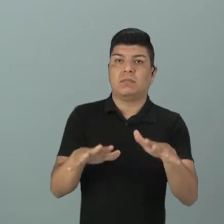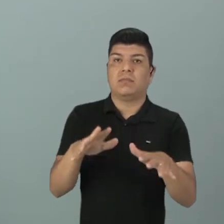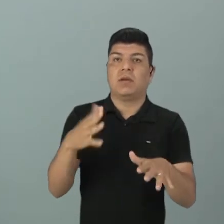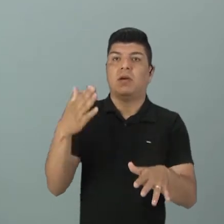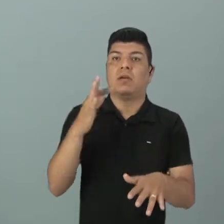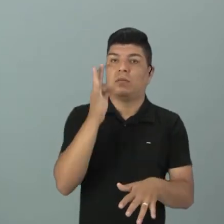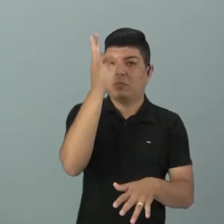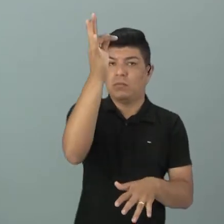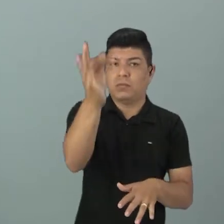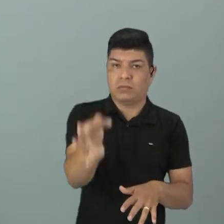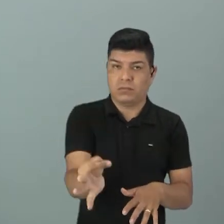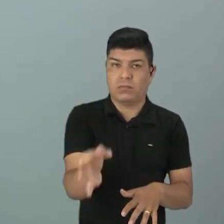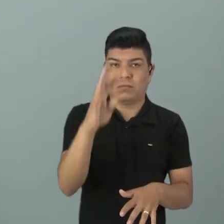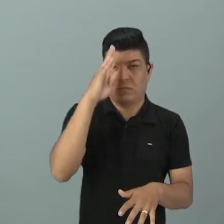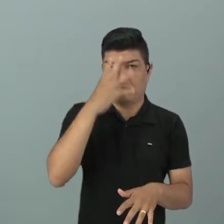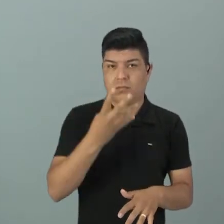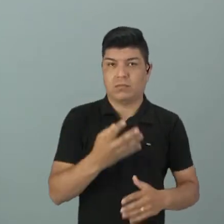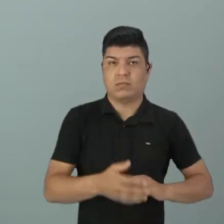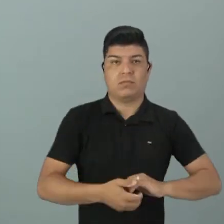futuros resultados.